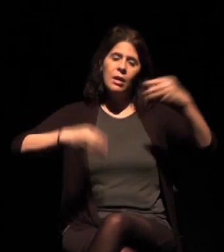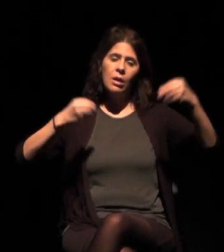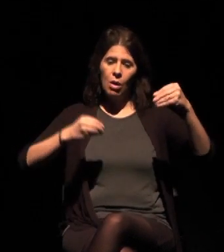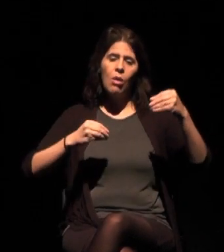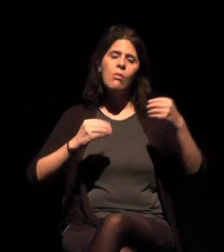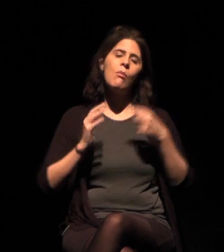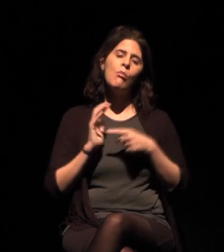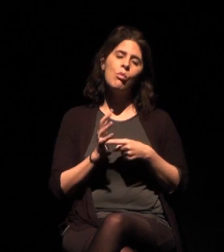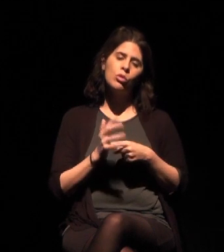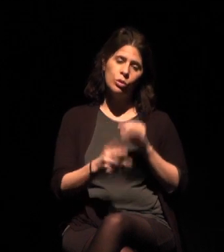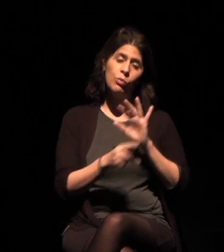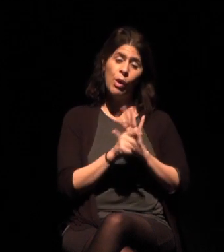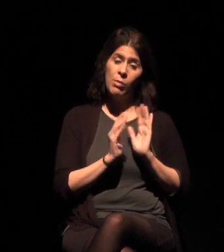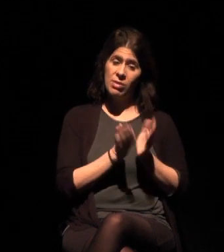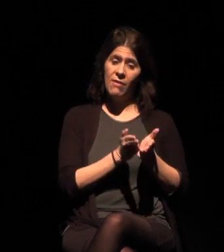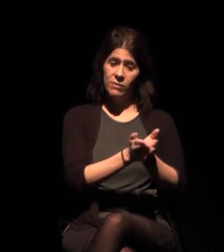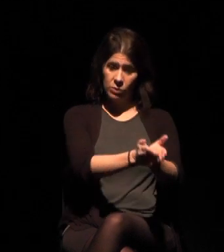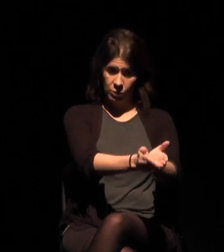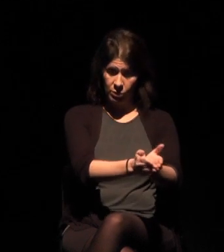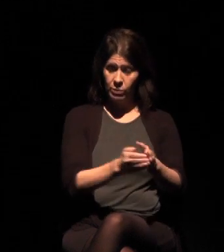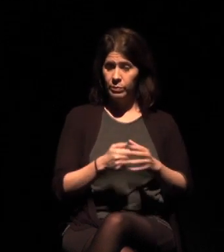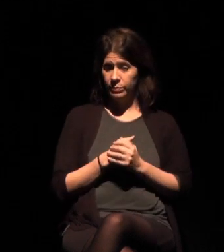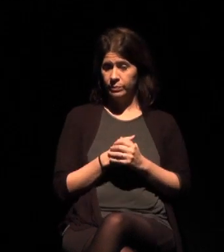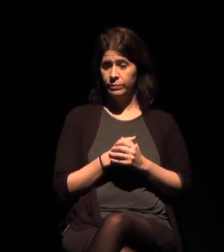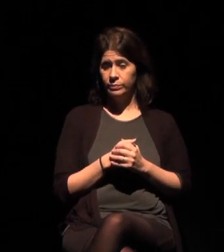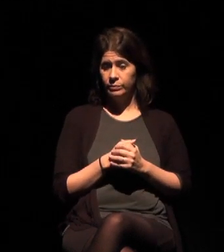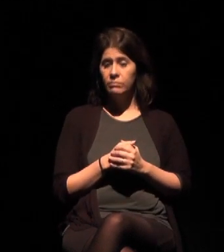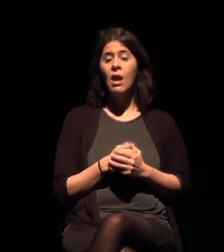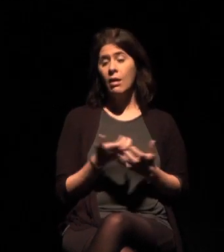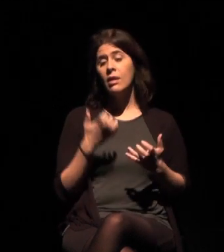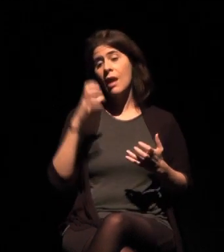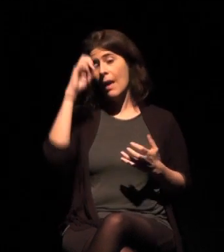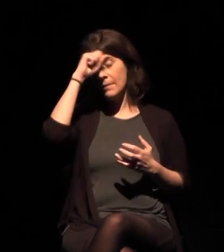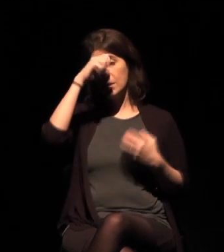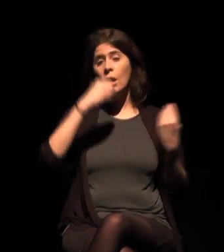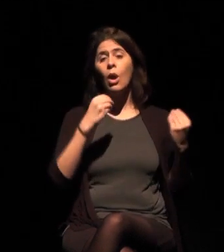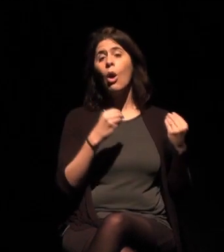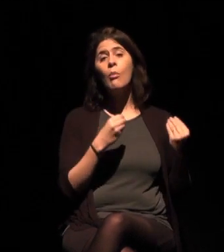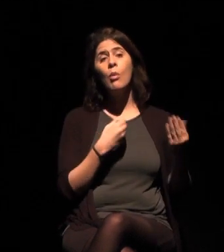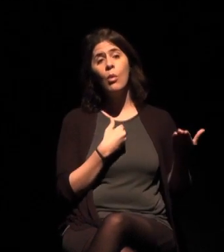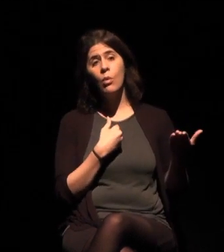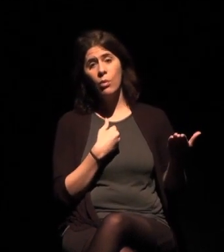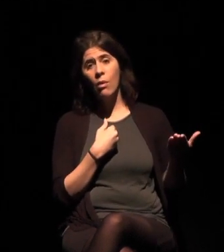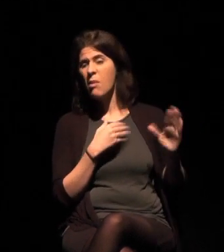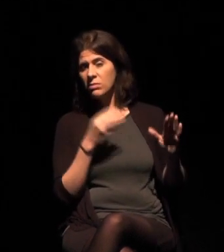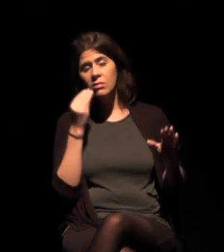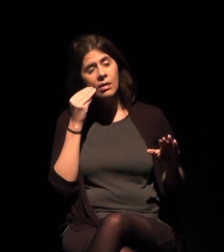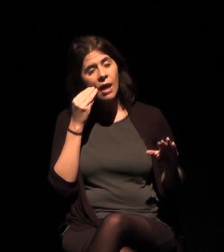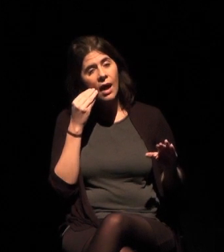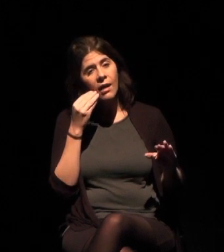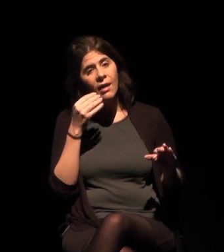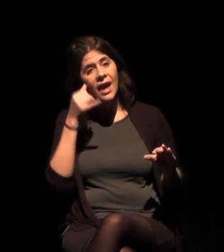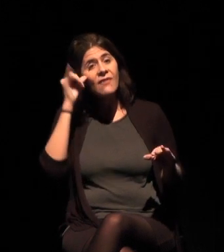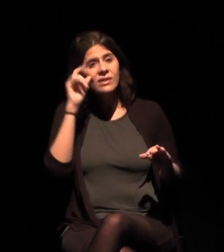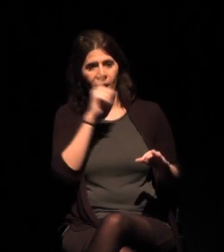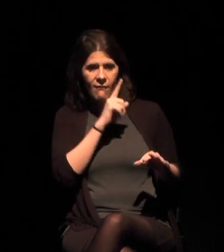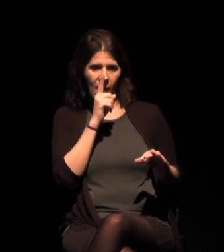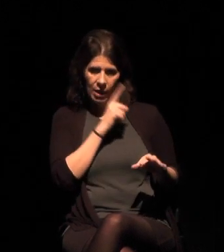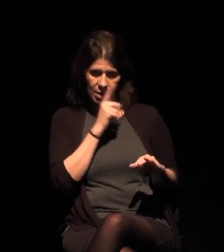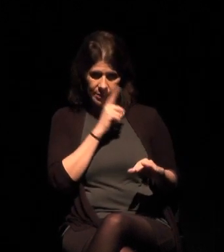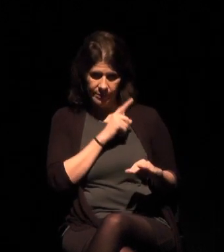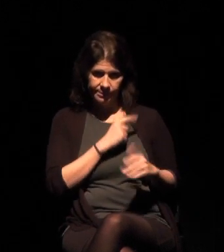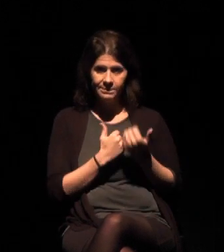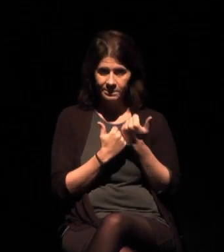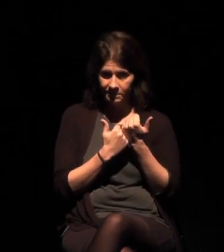aprender como que se comporta isso aí pra prever falhas mas não simplesmente é bom